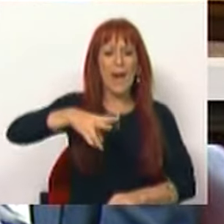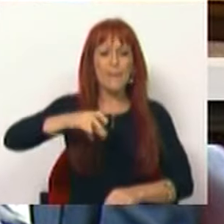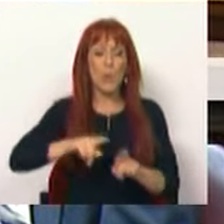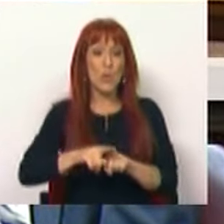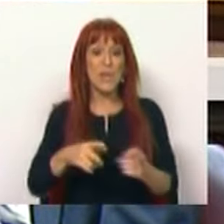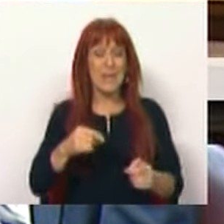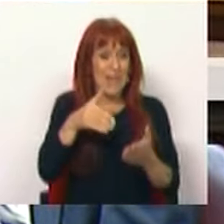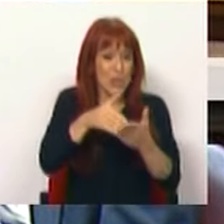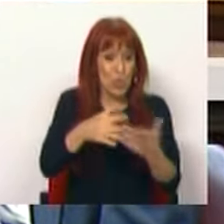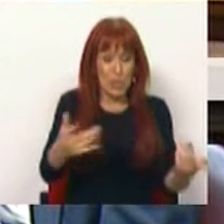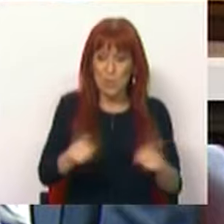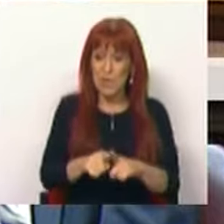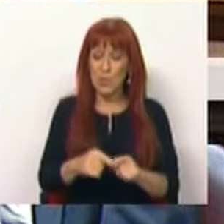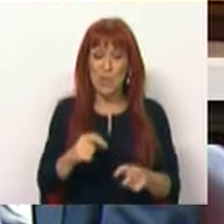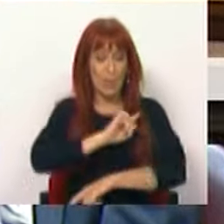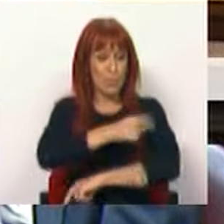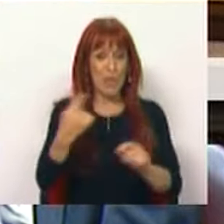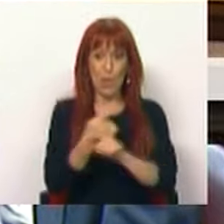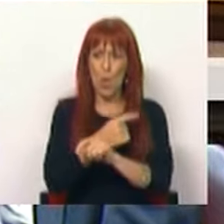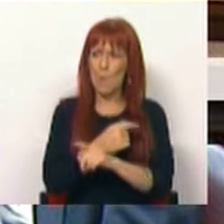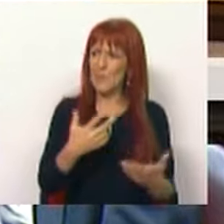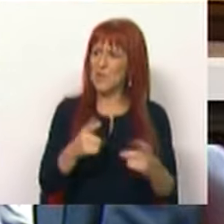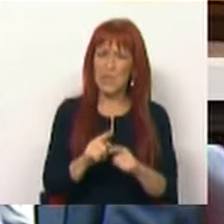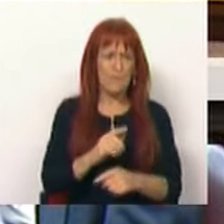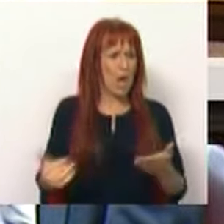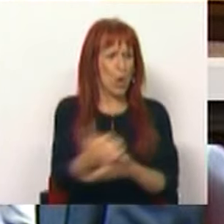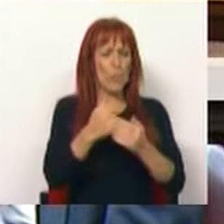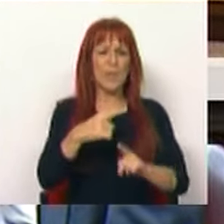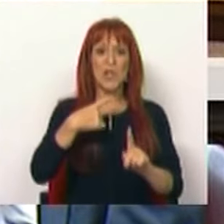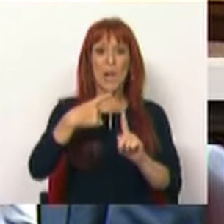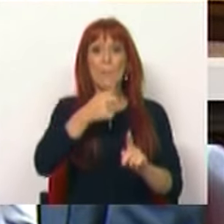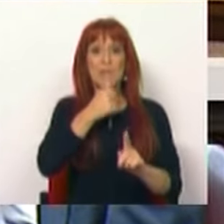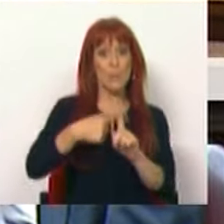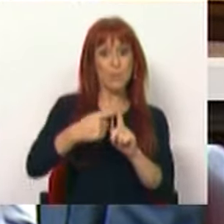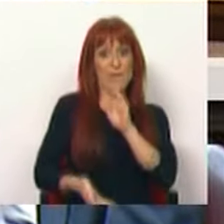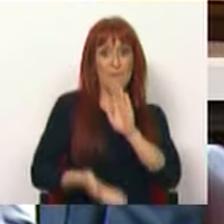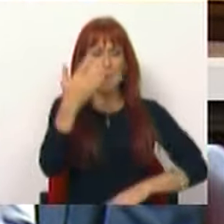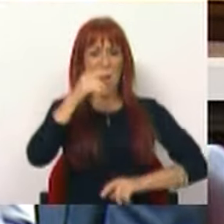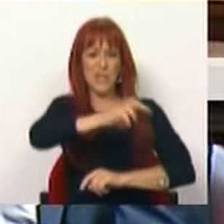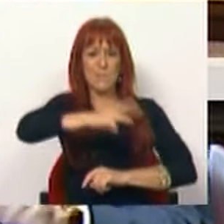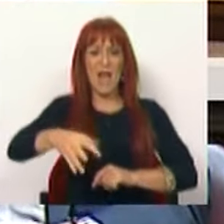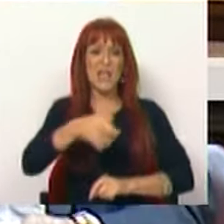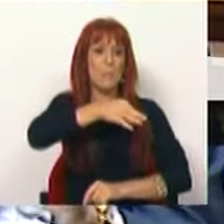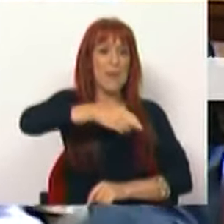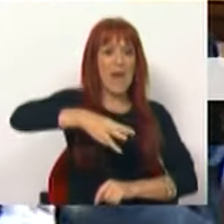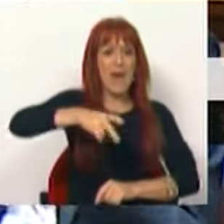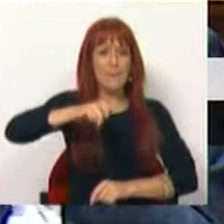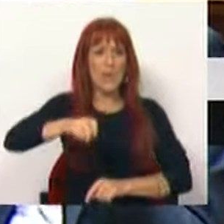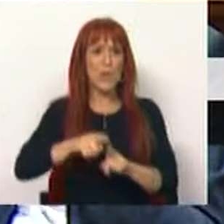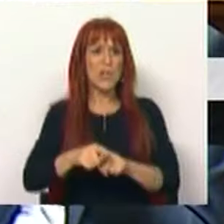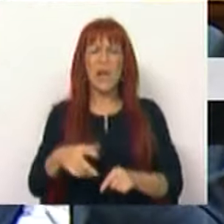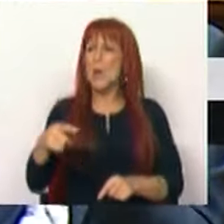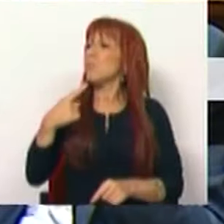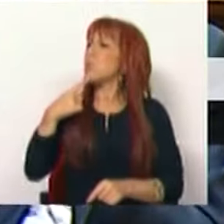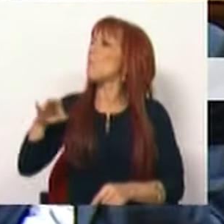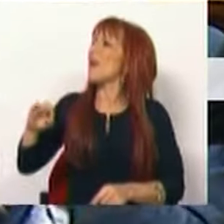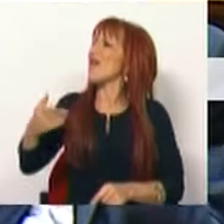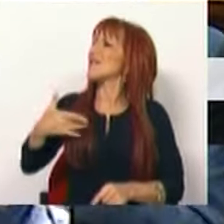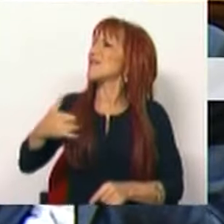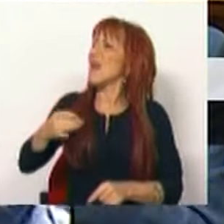Trouxe clientes, porque a recuperação do poder de compra foi a medida mais positiva que podia ter sido tomada para os milhares de pequenas e médias empresas, por muito que o PSD e o